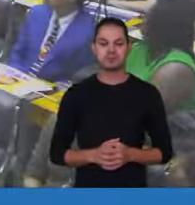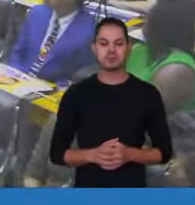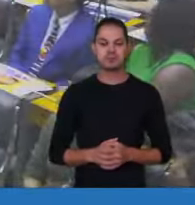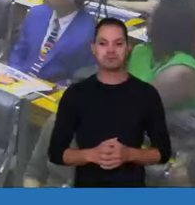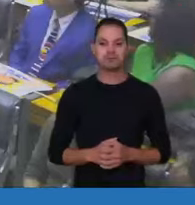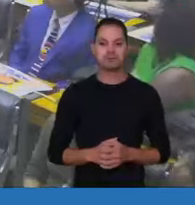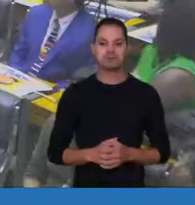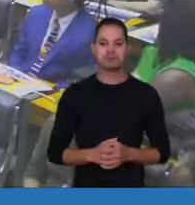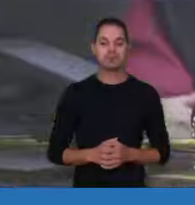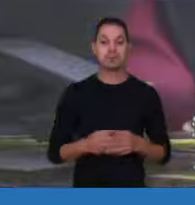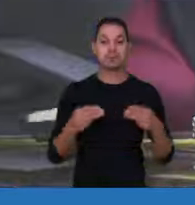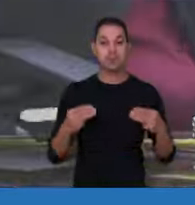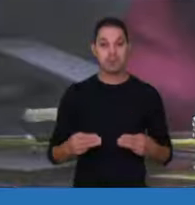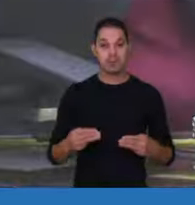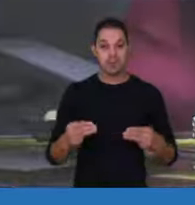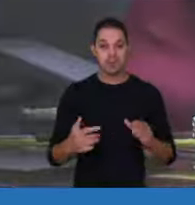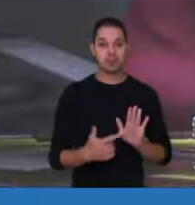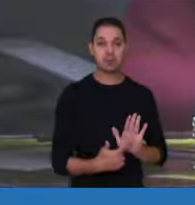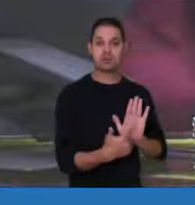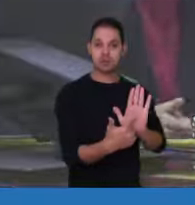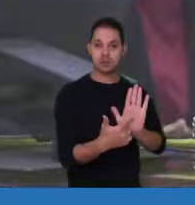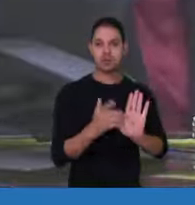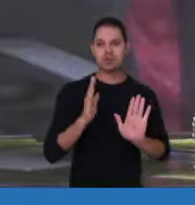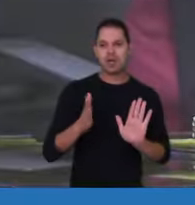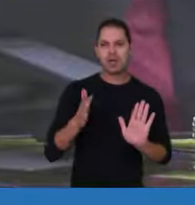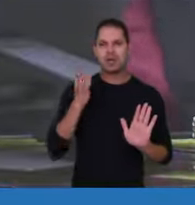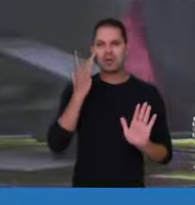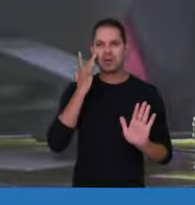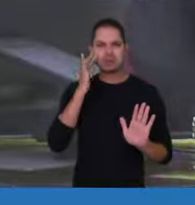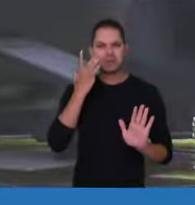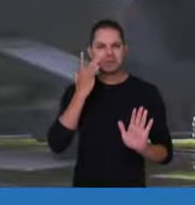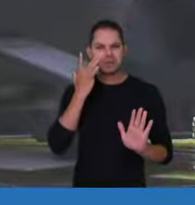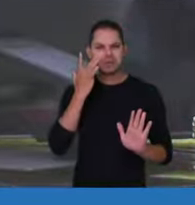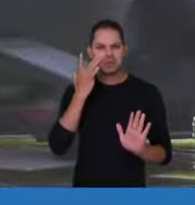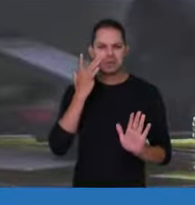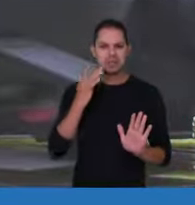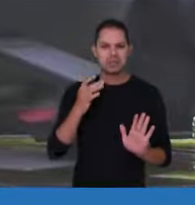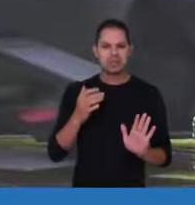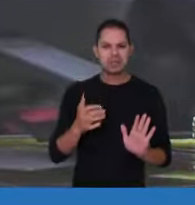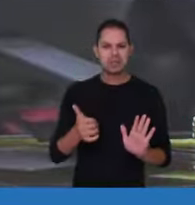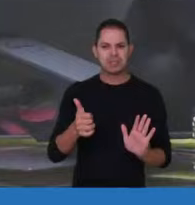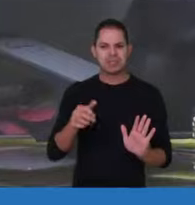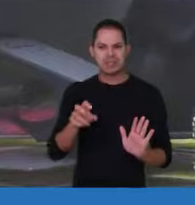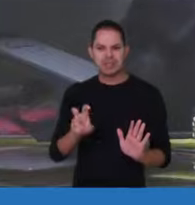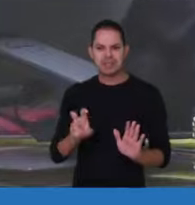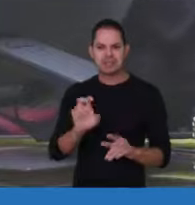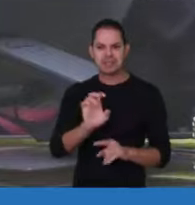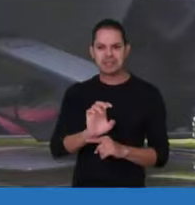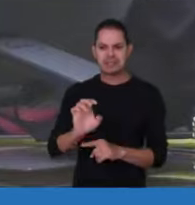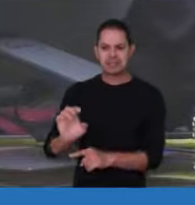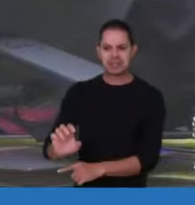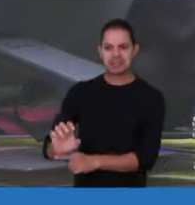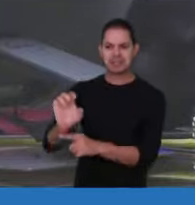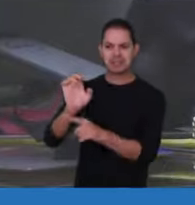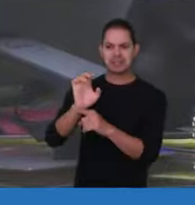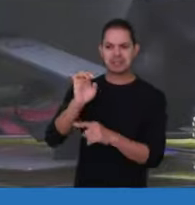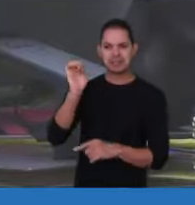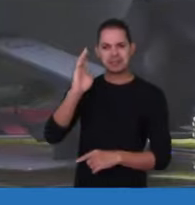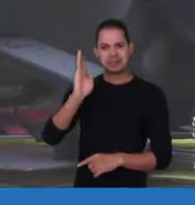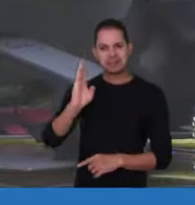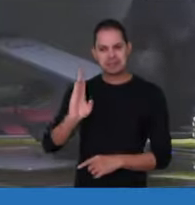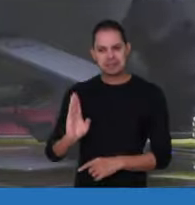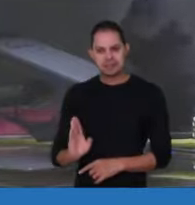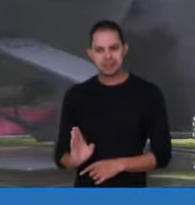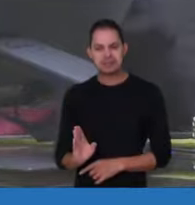O Ministério já apontou, se não me falha a memória, que pelo menos em 15 estados da federação a